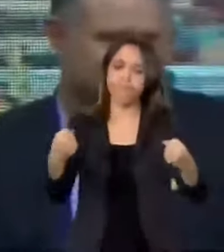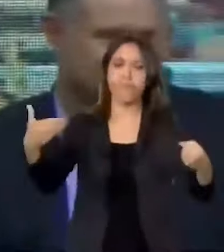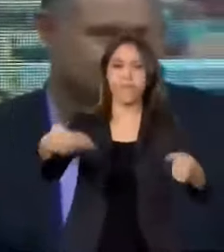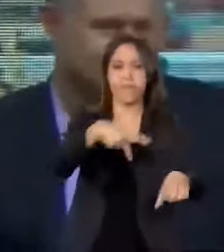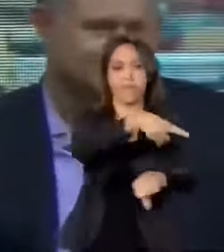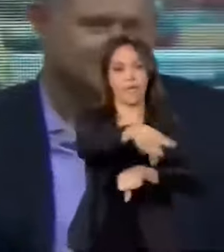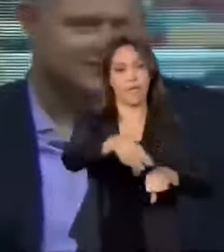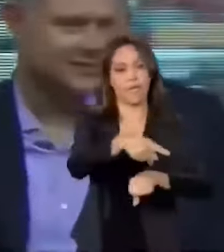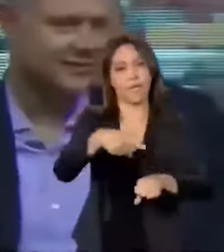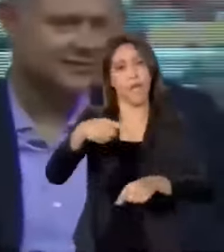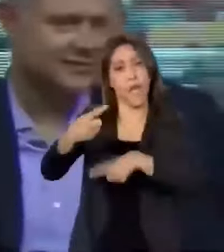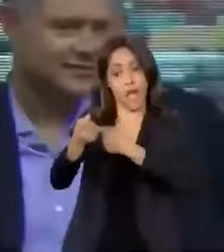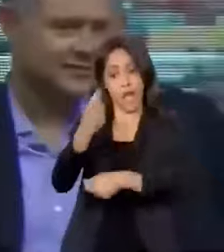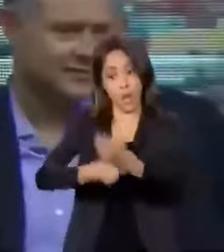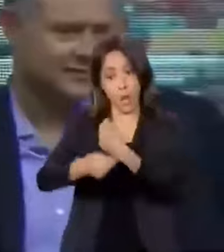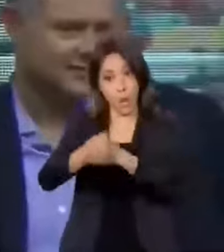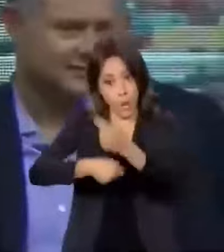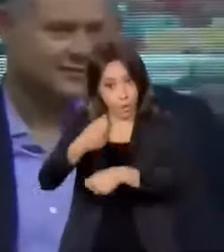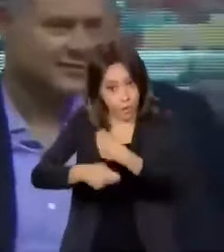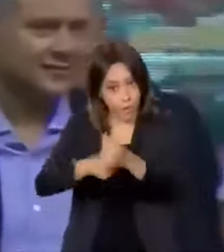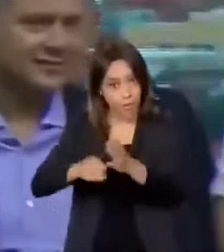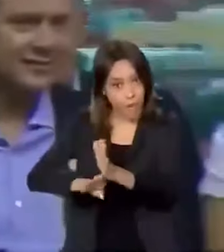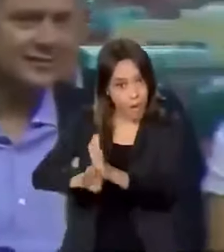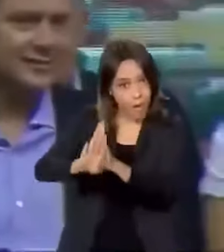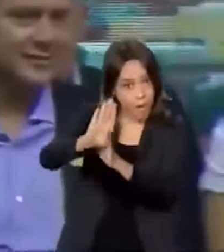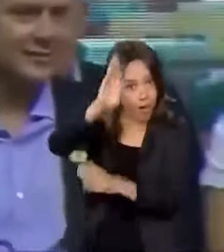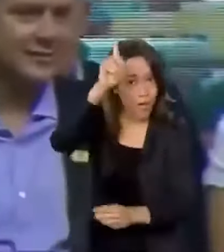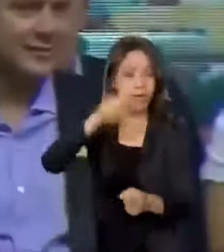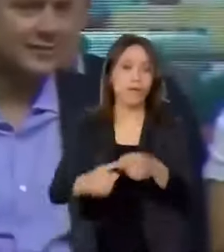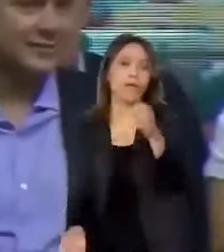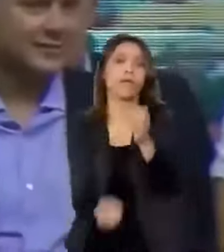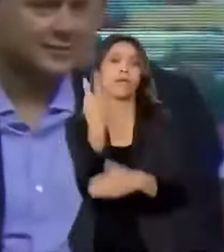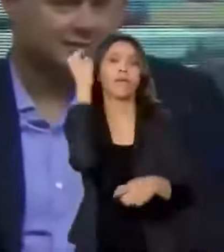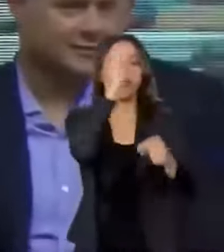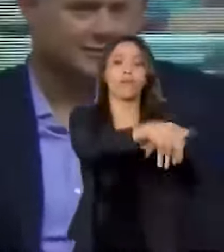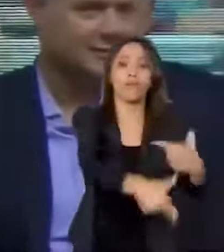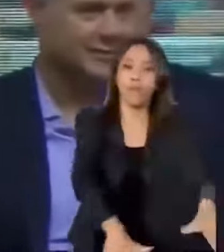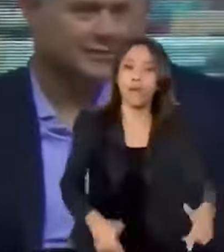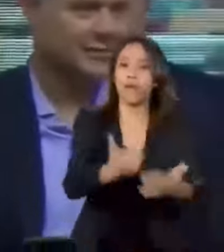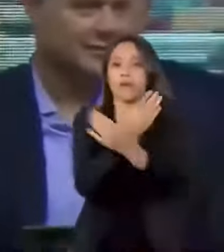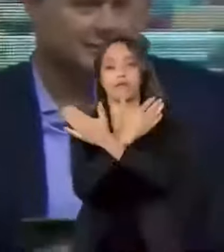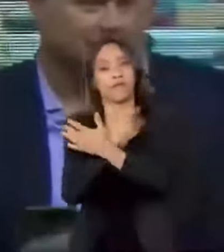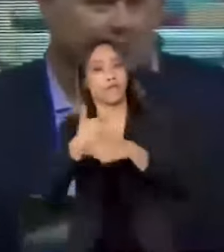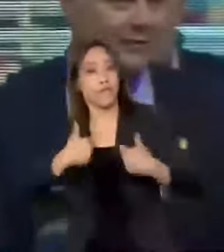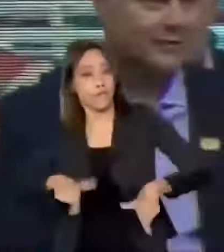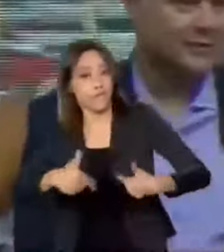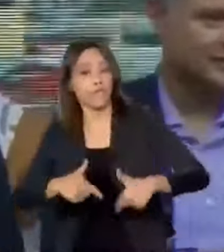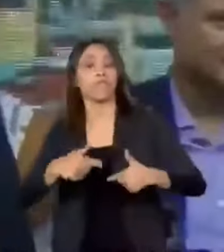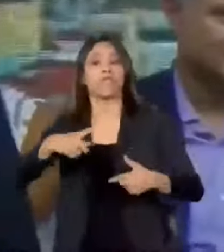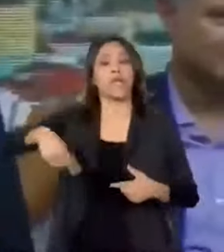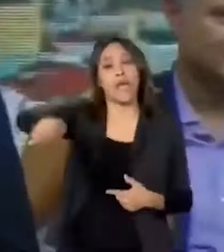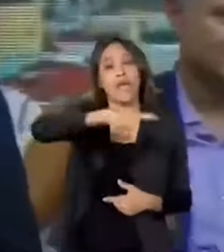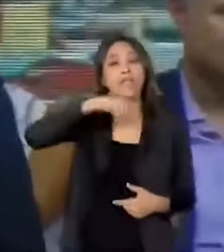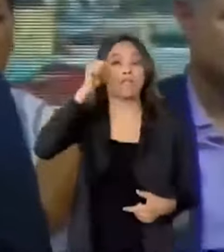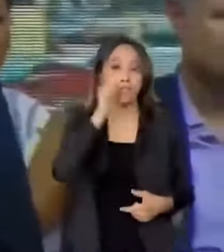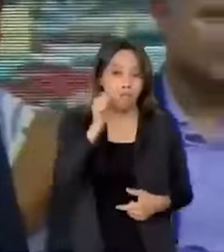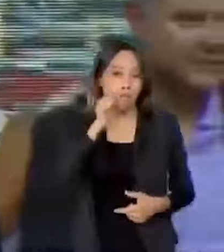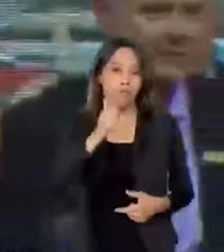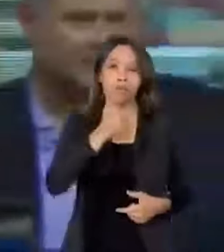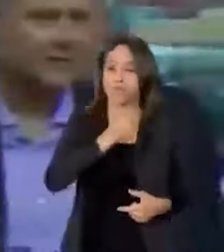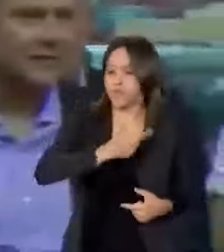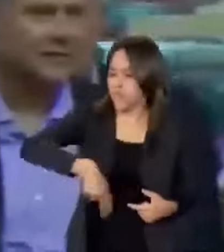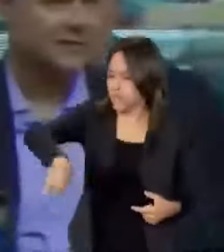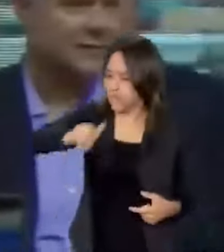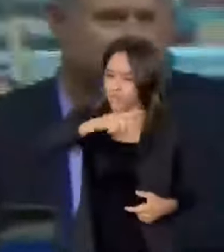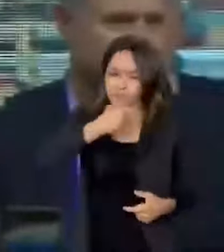vai crescer, vai gerar renda, vai gerar distribuição de riqueza, essa meninada vai ter o direito de ser